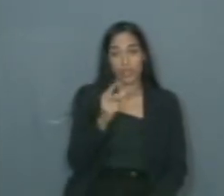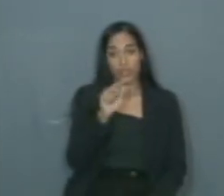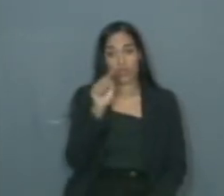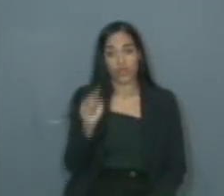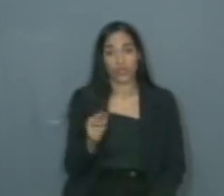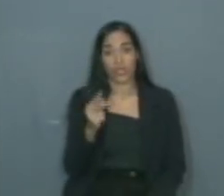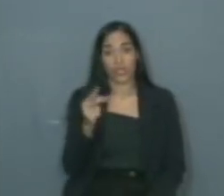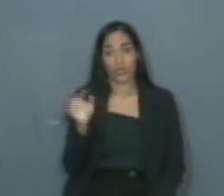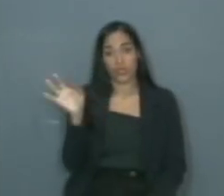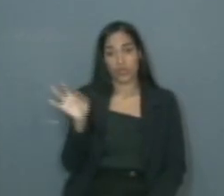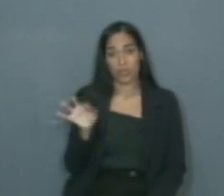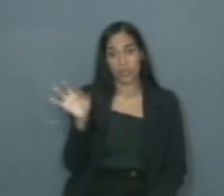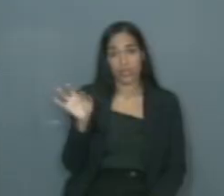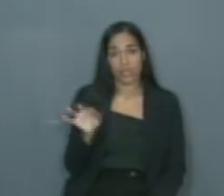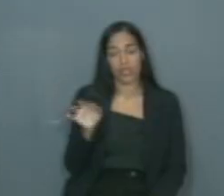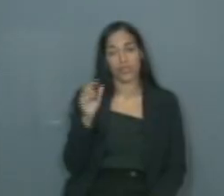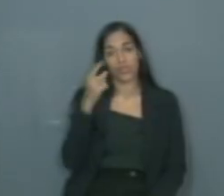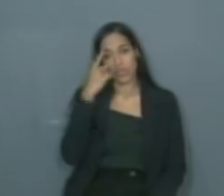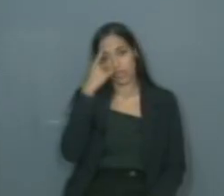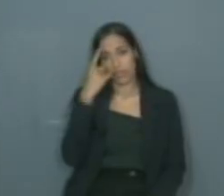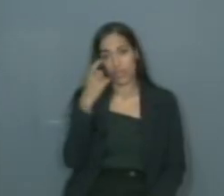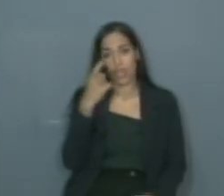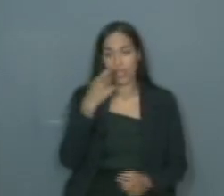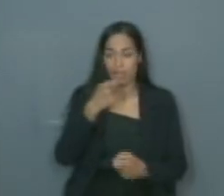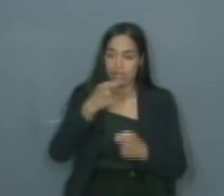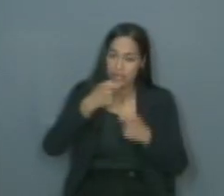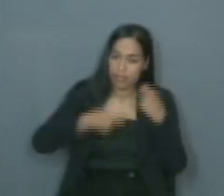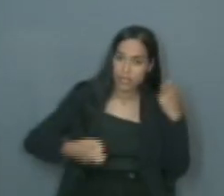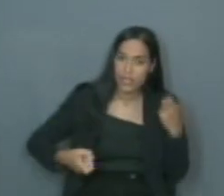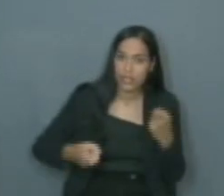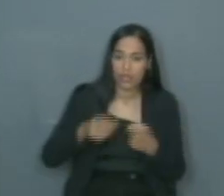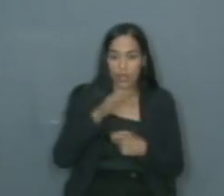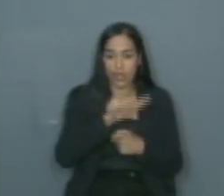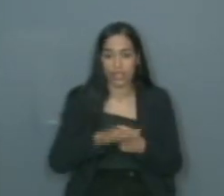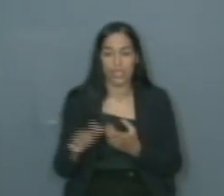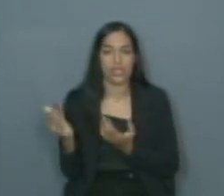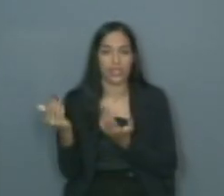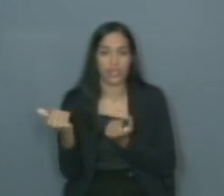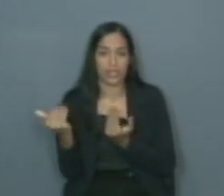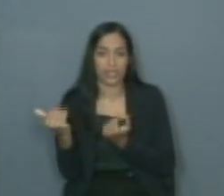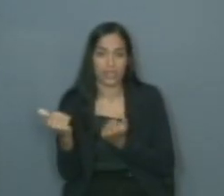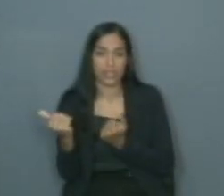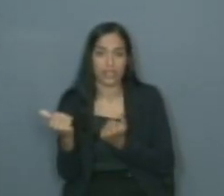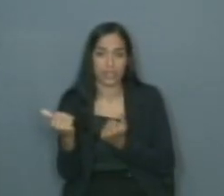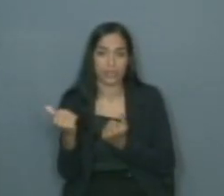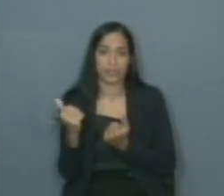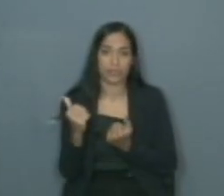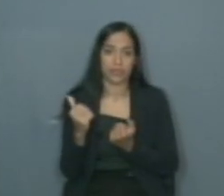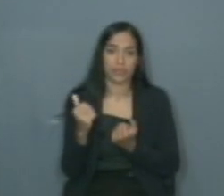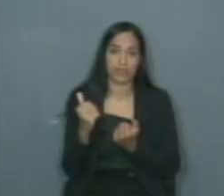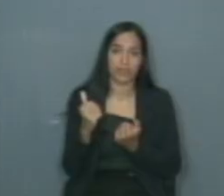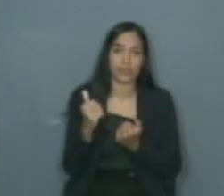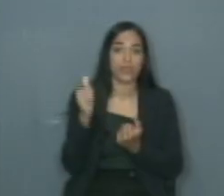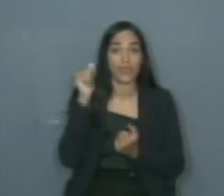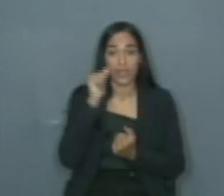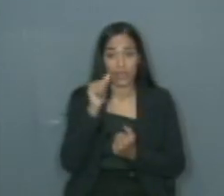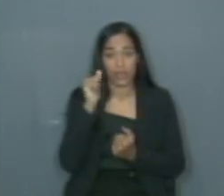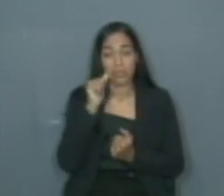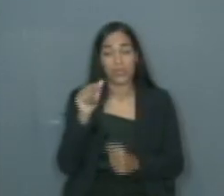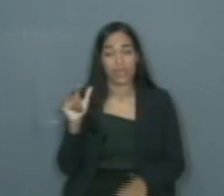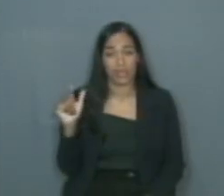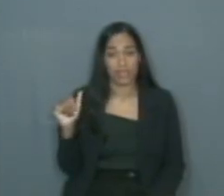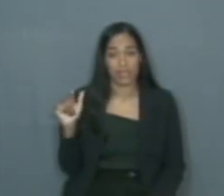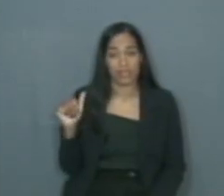82,2% dos casos de violência sexual contra criança e adolescentes ocorreram com meninas.